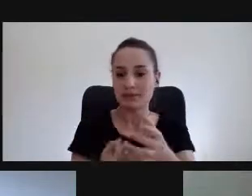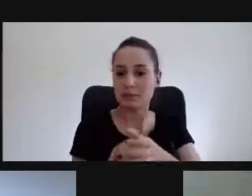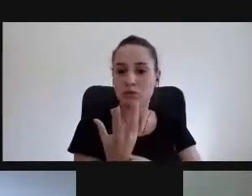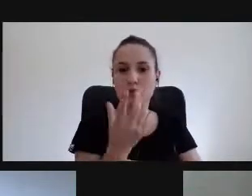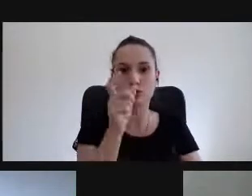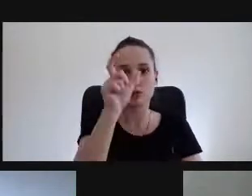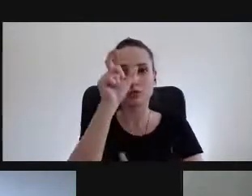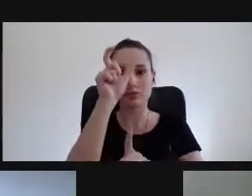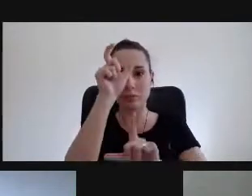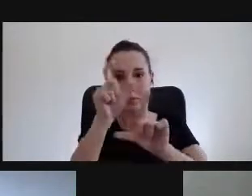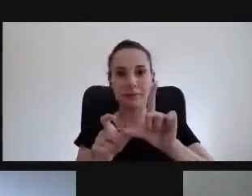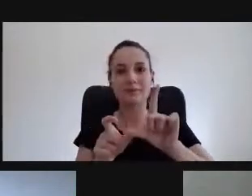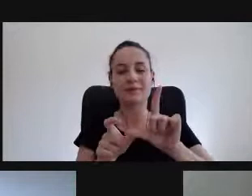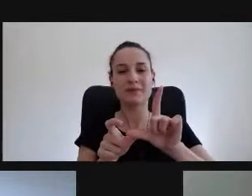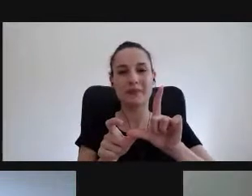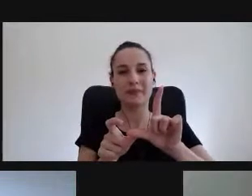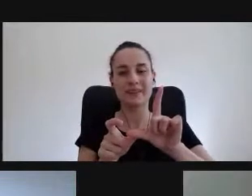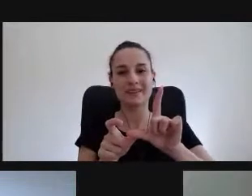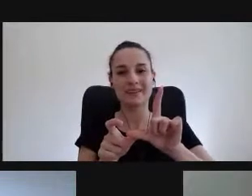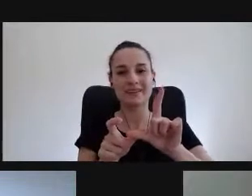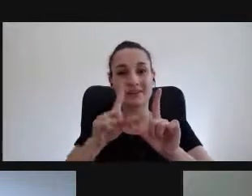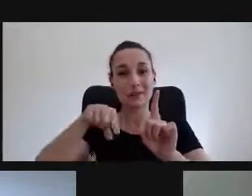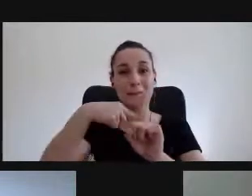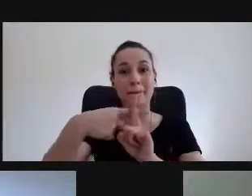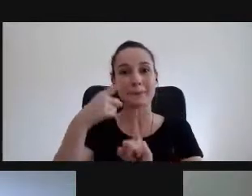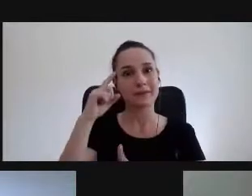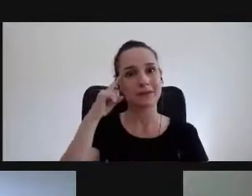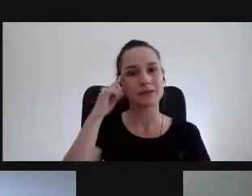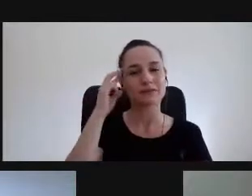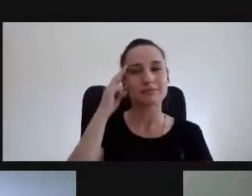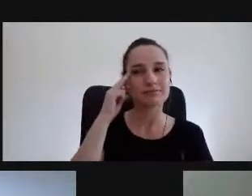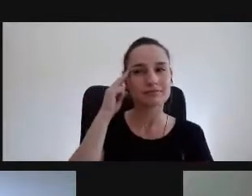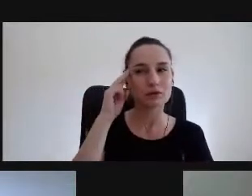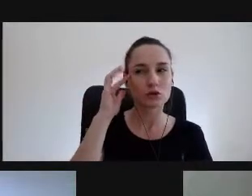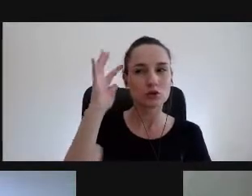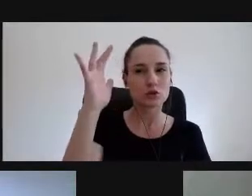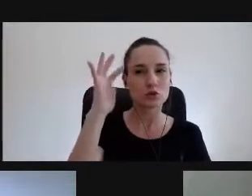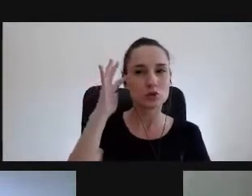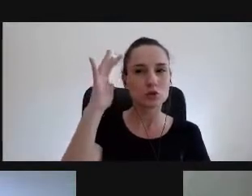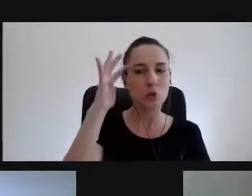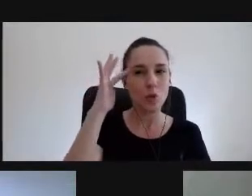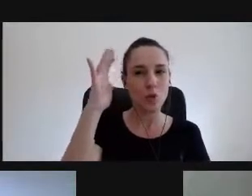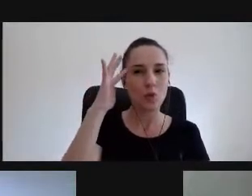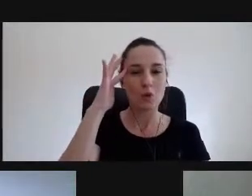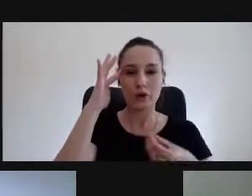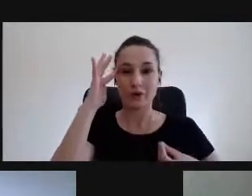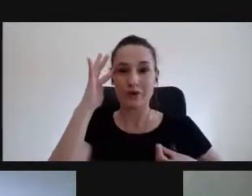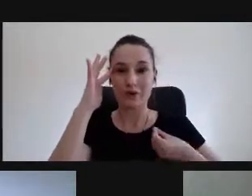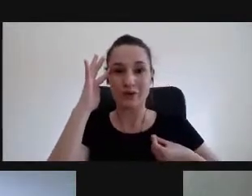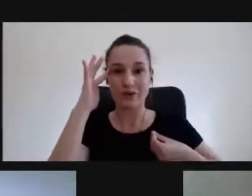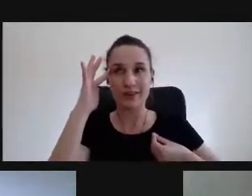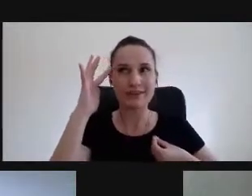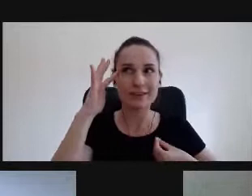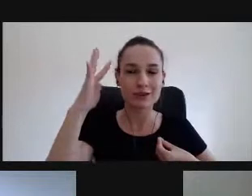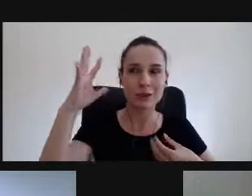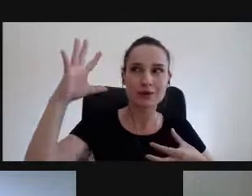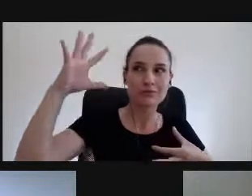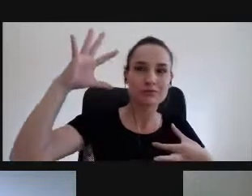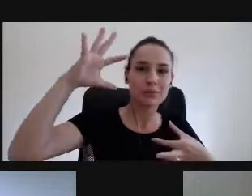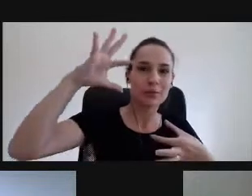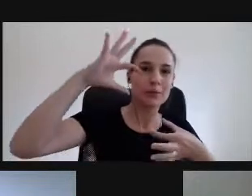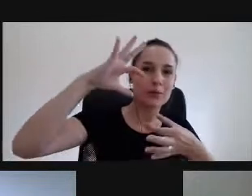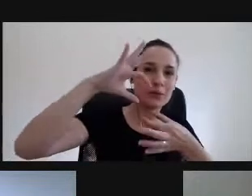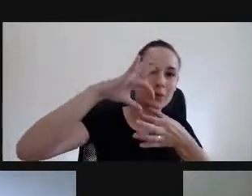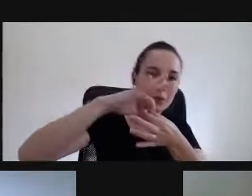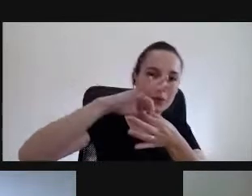aí entra o sonho também, sobreposto à vida. Enfim, eu sinto que minha fala está muito